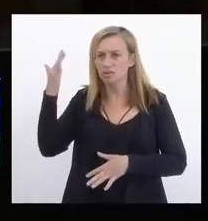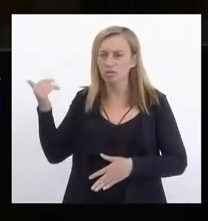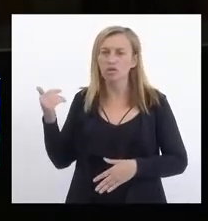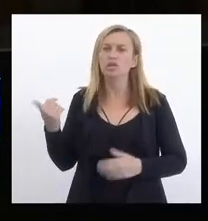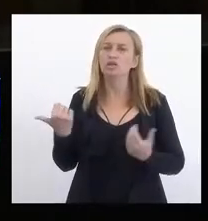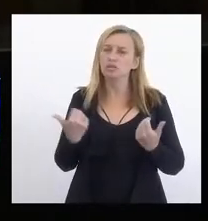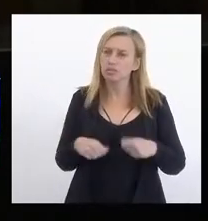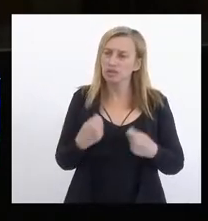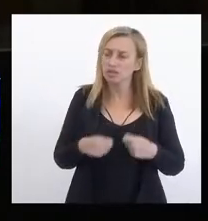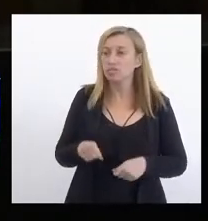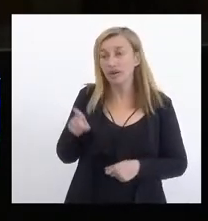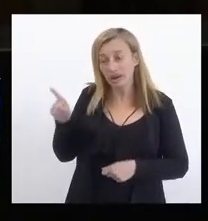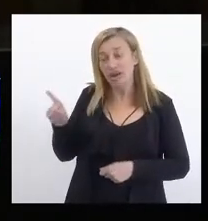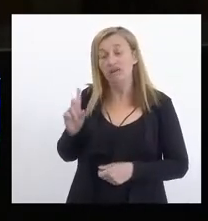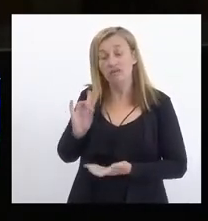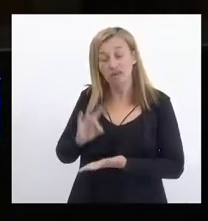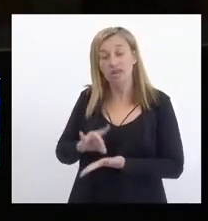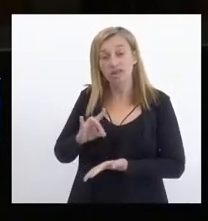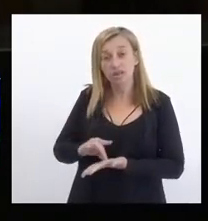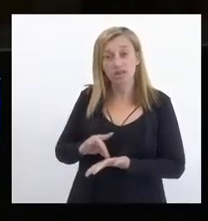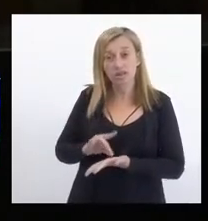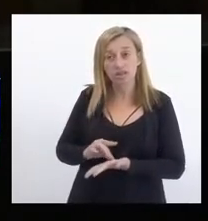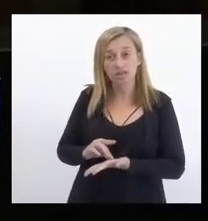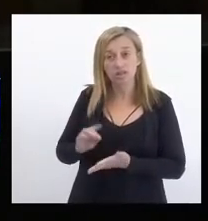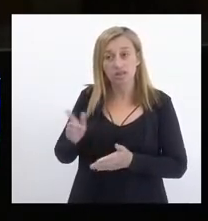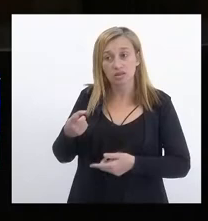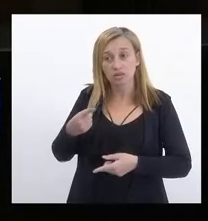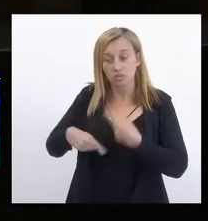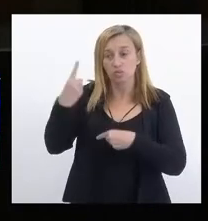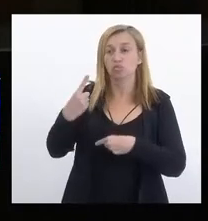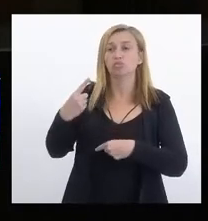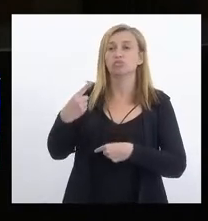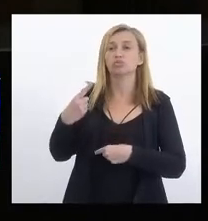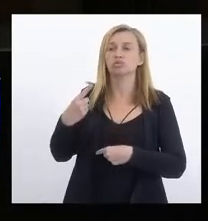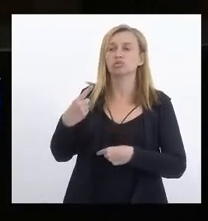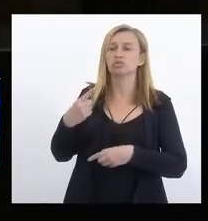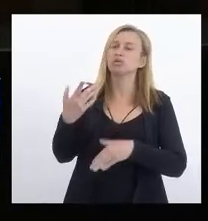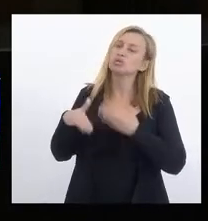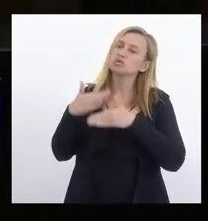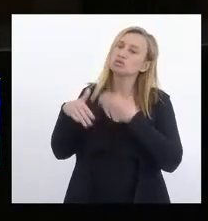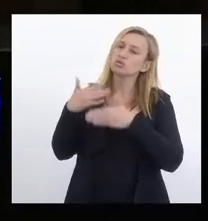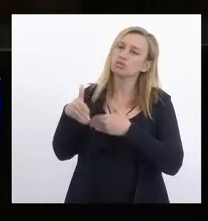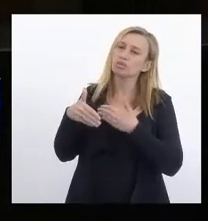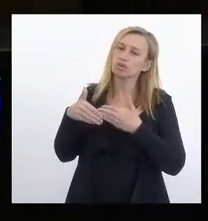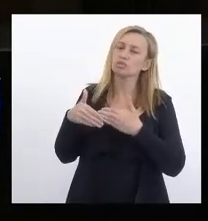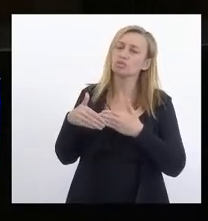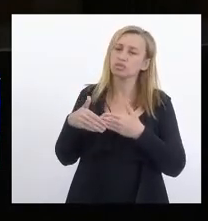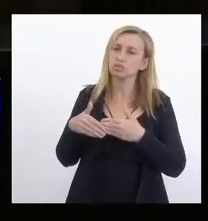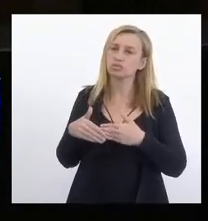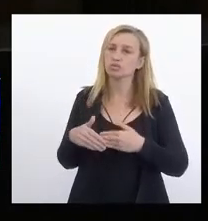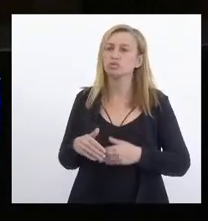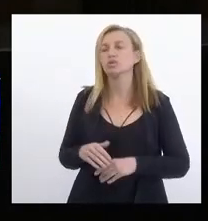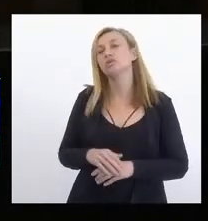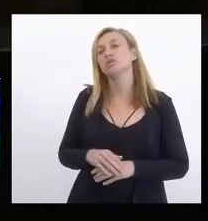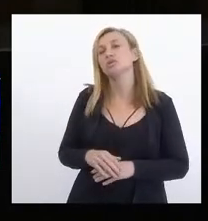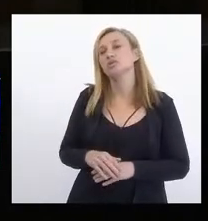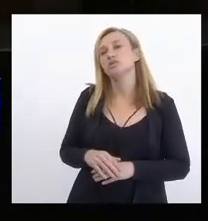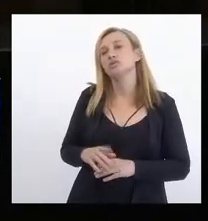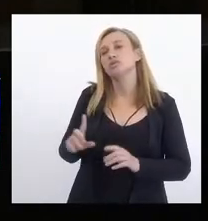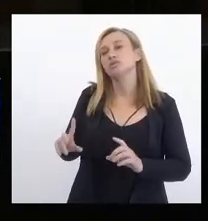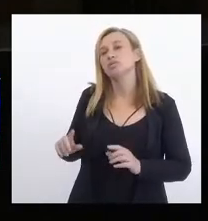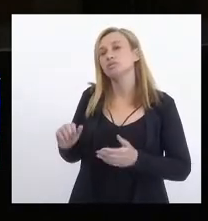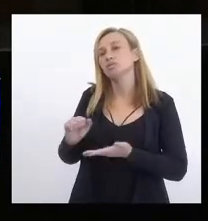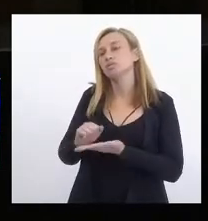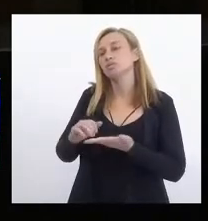para que ela realmente alavanque o desenvolvimento com suas